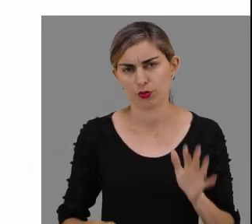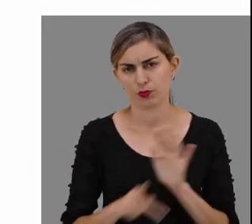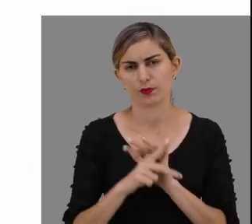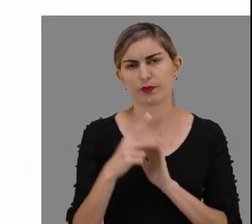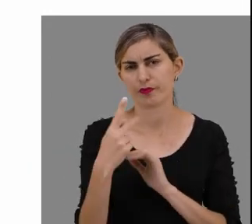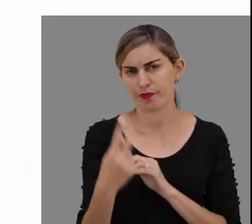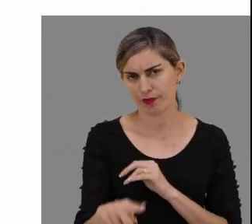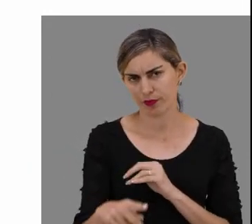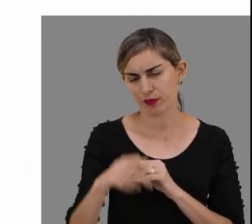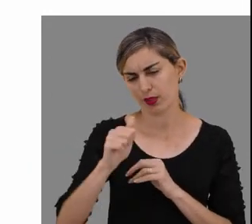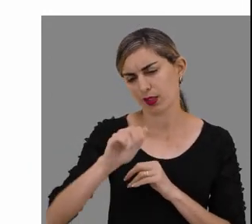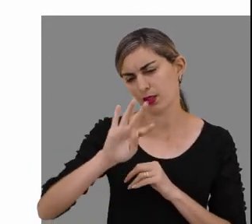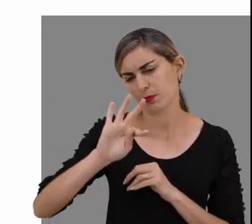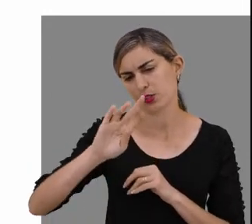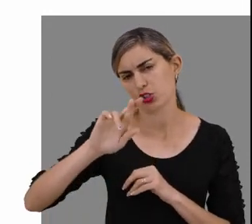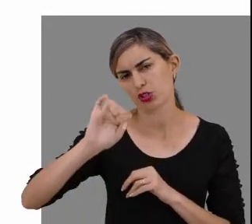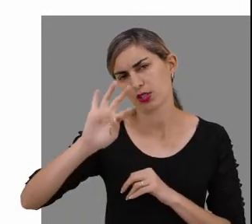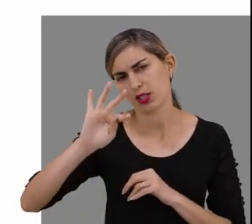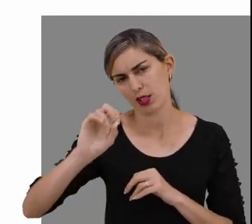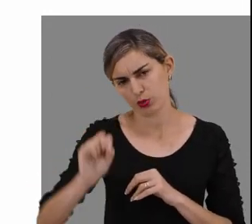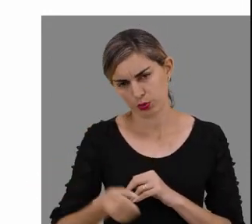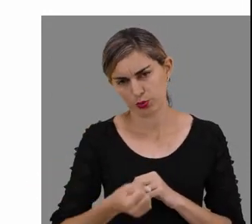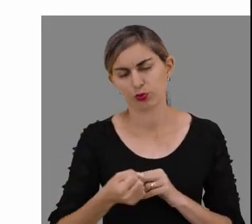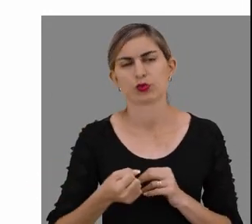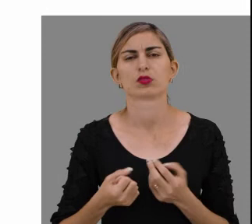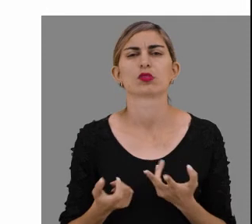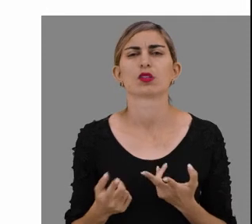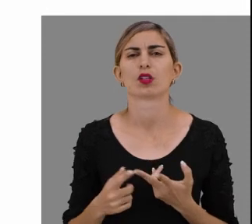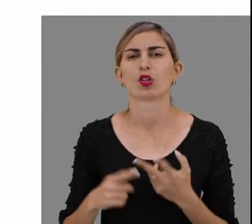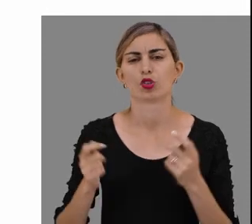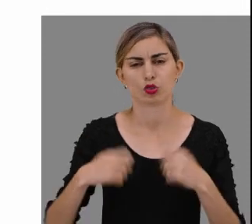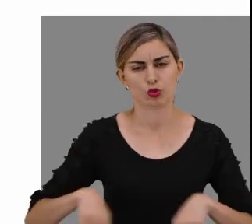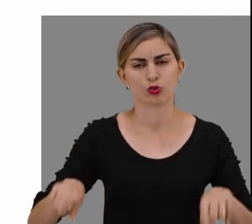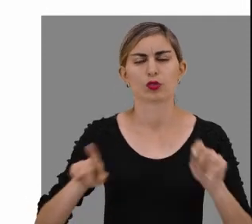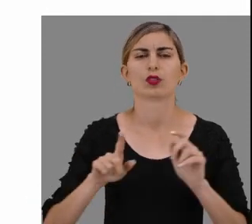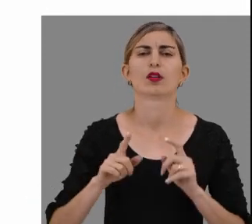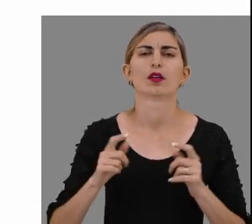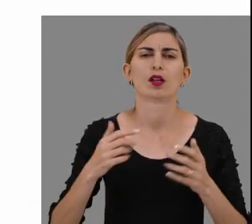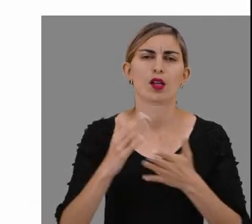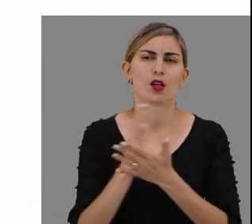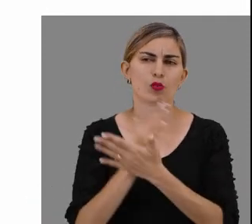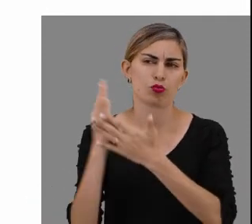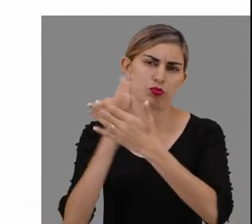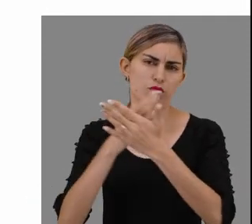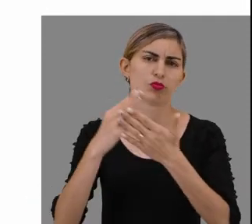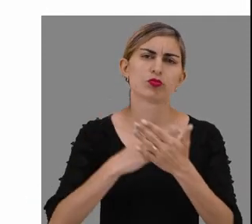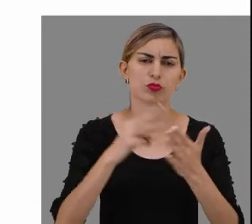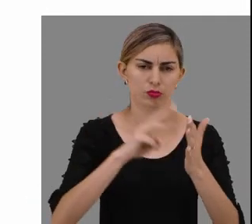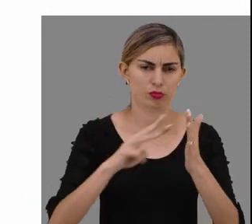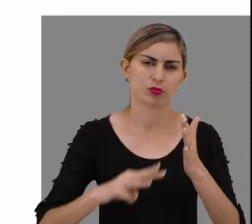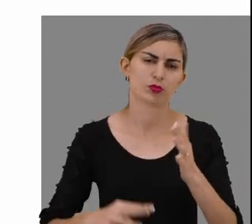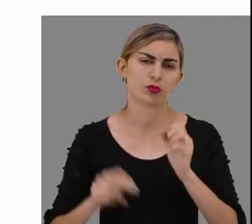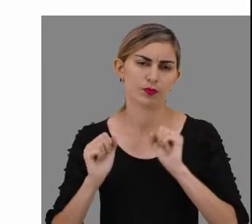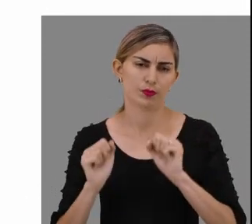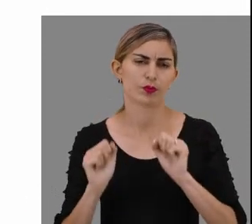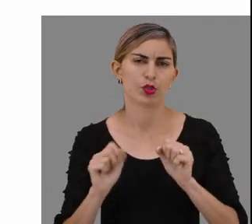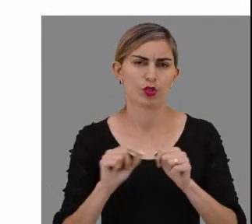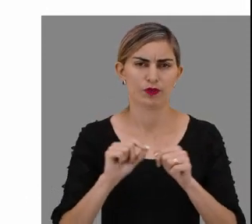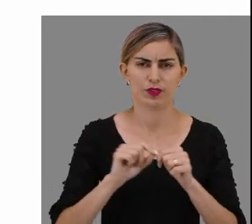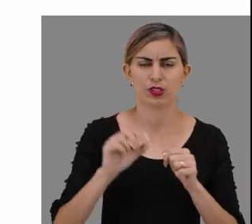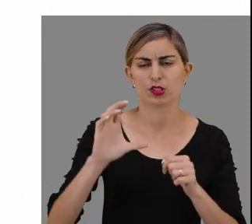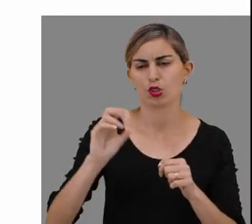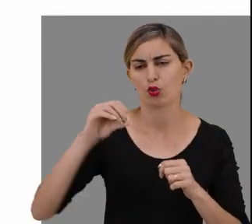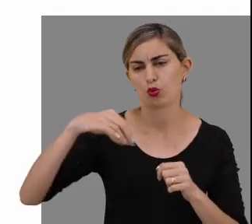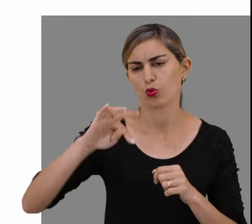métodos exclusivamente abstratos. Na nossa classe abstrata, nós possuímos alguns métodos que podem